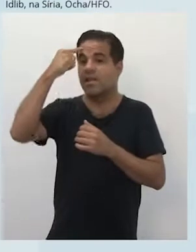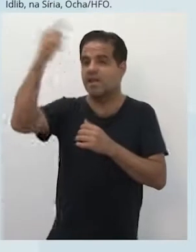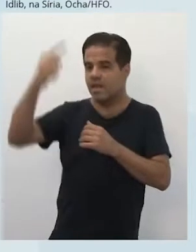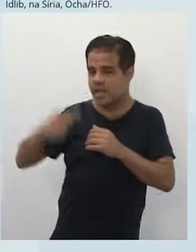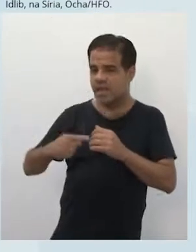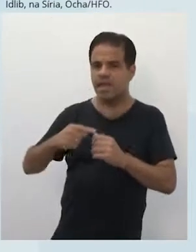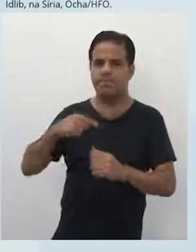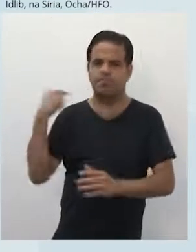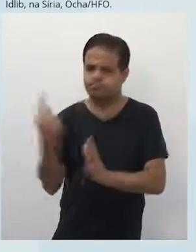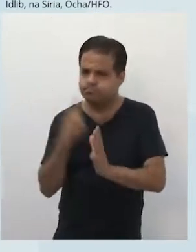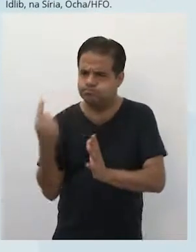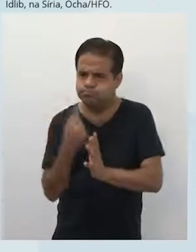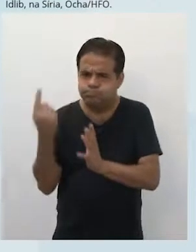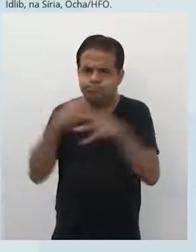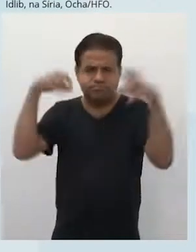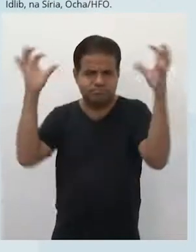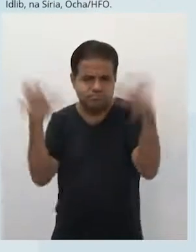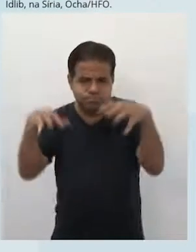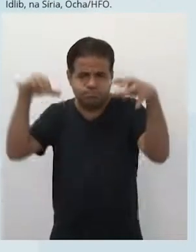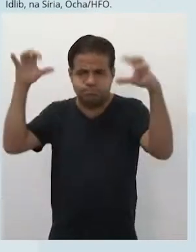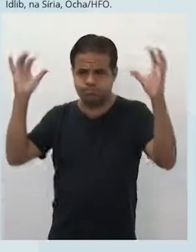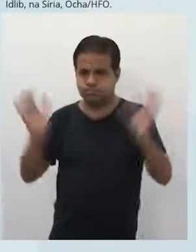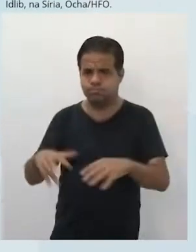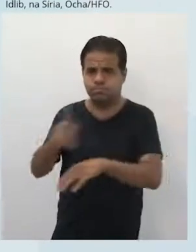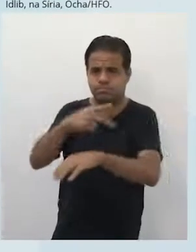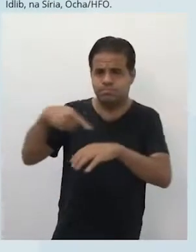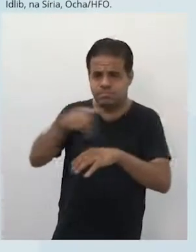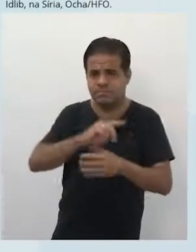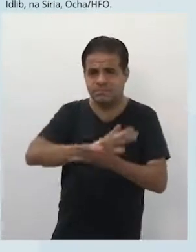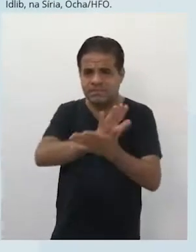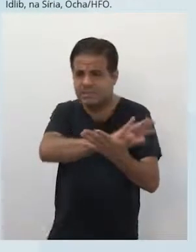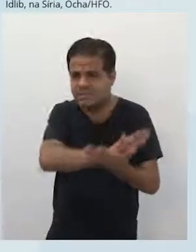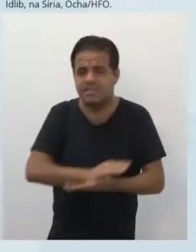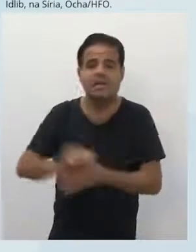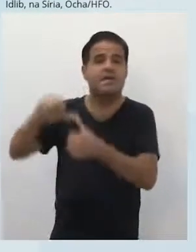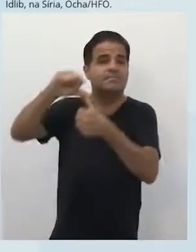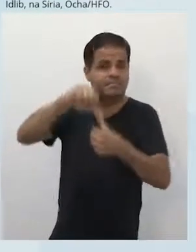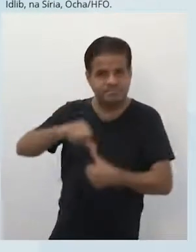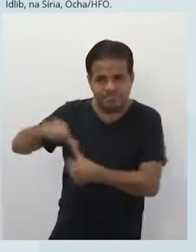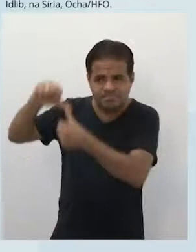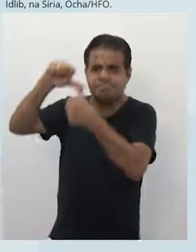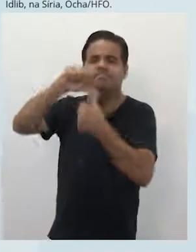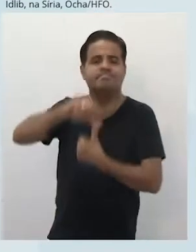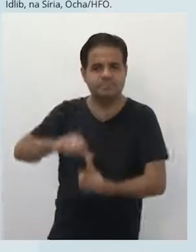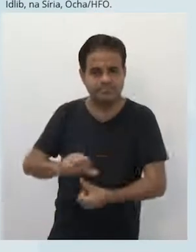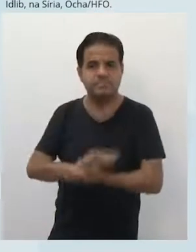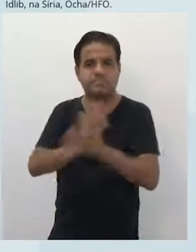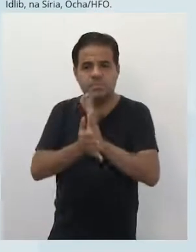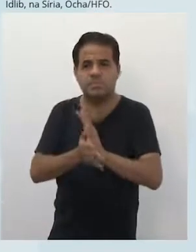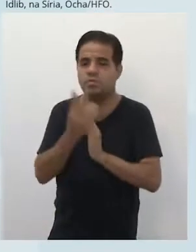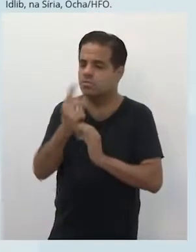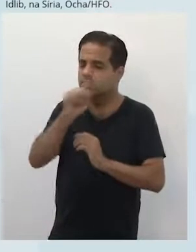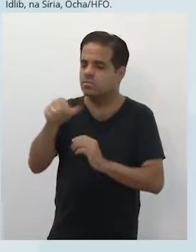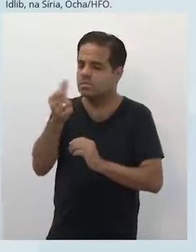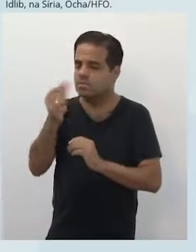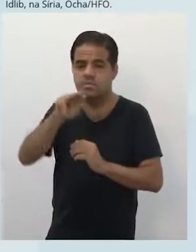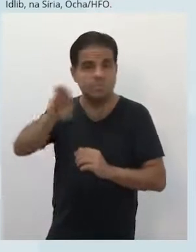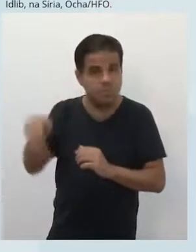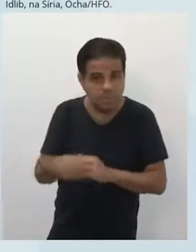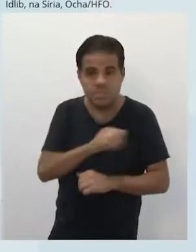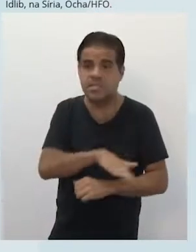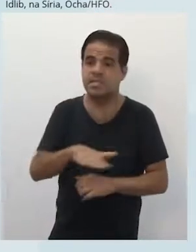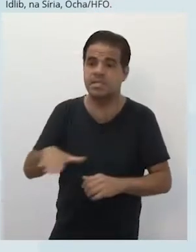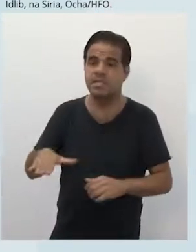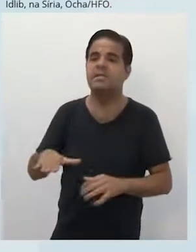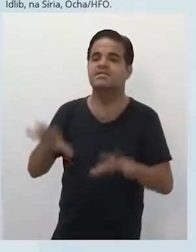de furacões e tempestades tropicais que arrasou vários países da América Central, onde 2,6 milhões de crianças